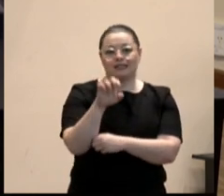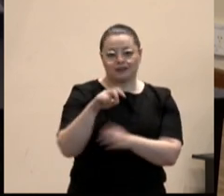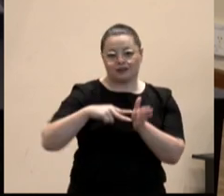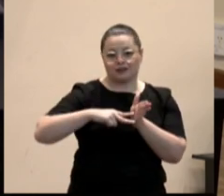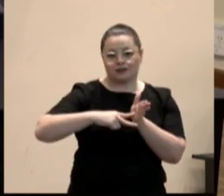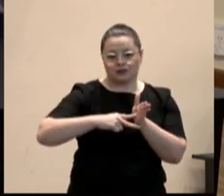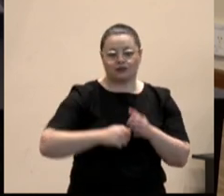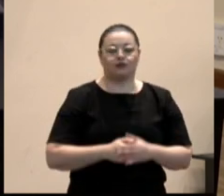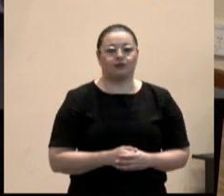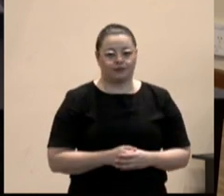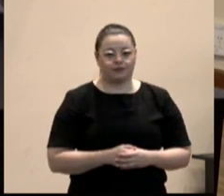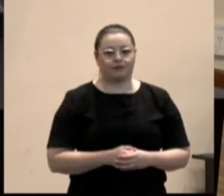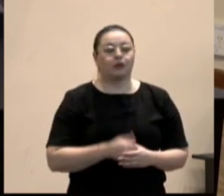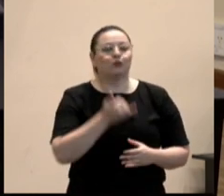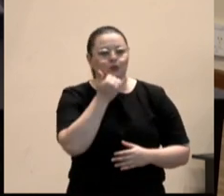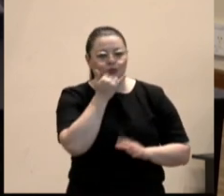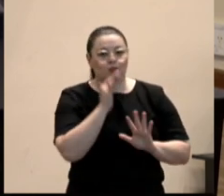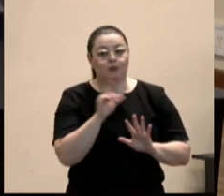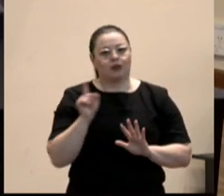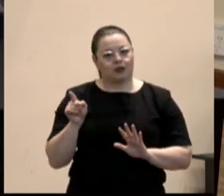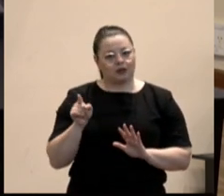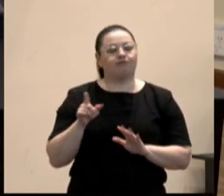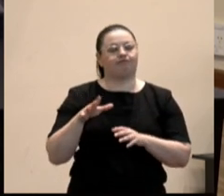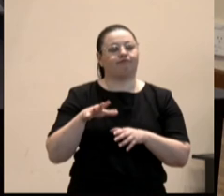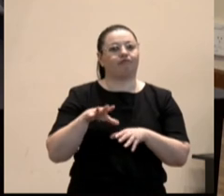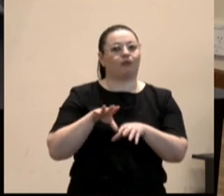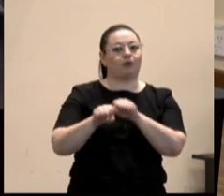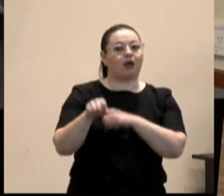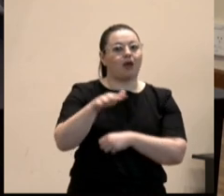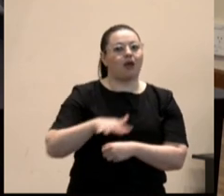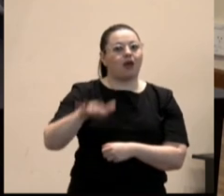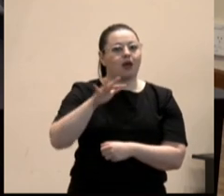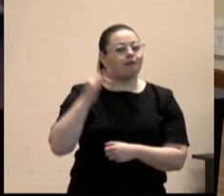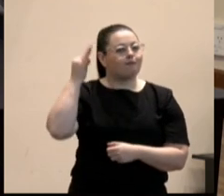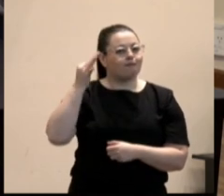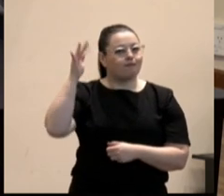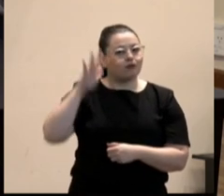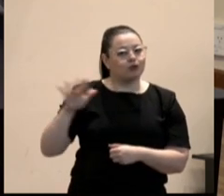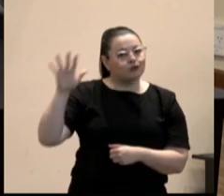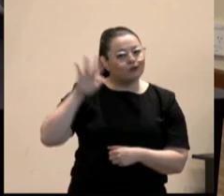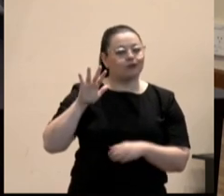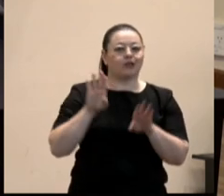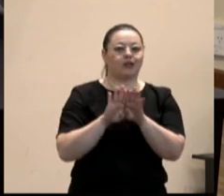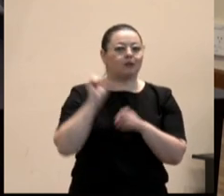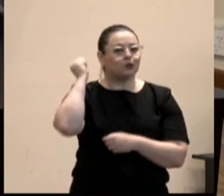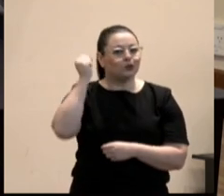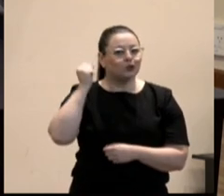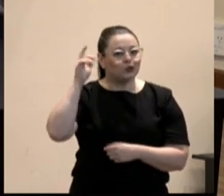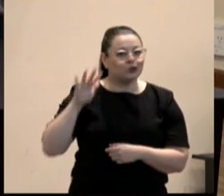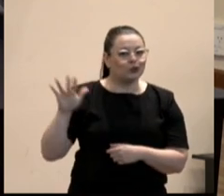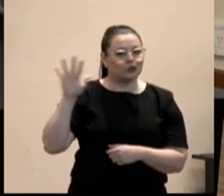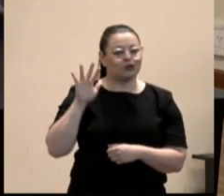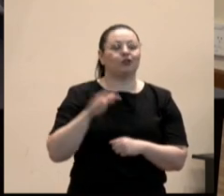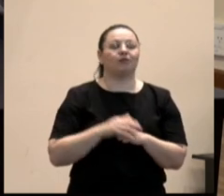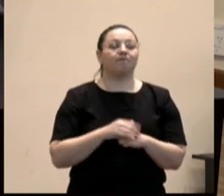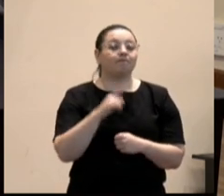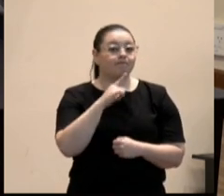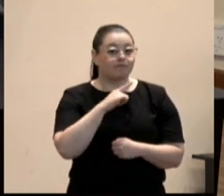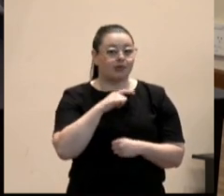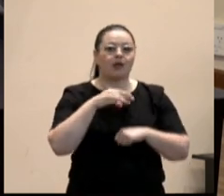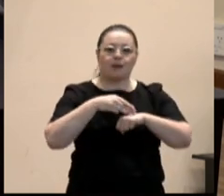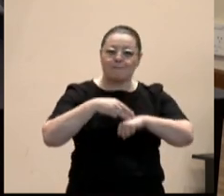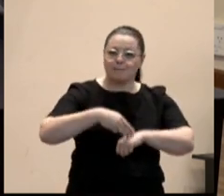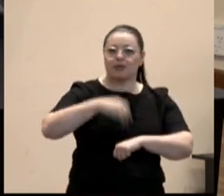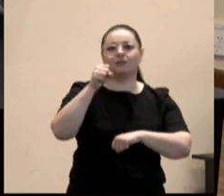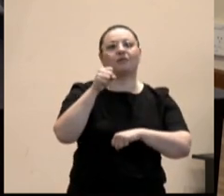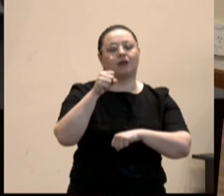professor, é graduado em filosofia e sociologia, tem mestrado